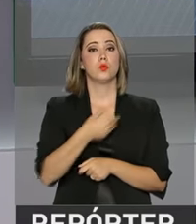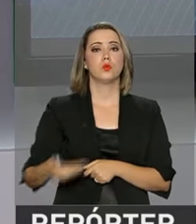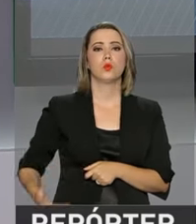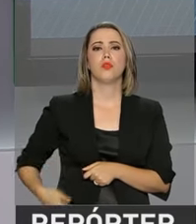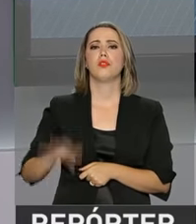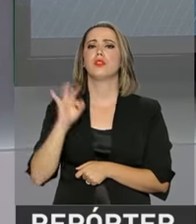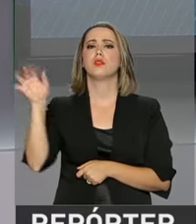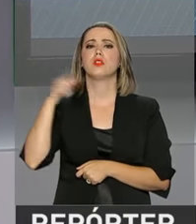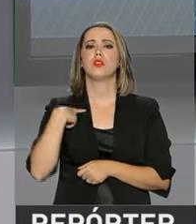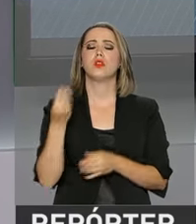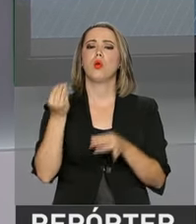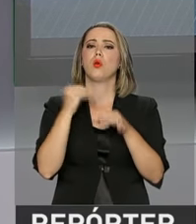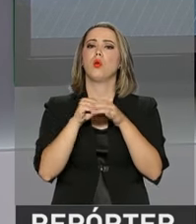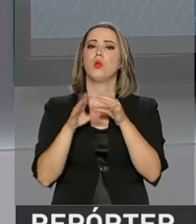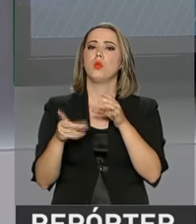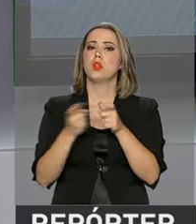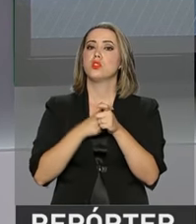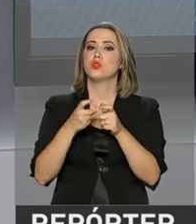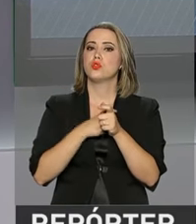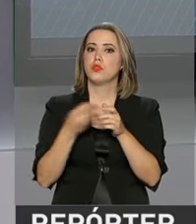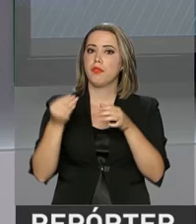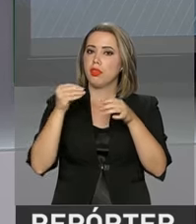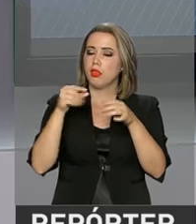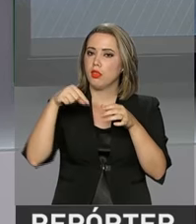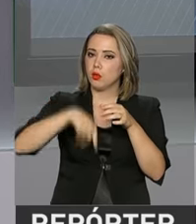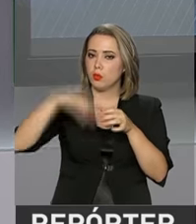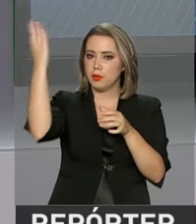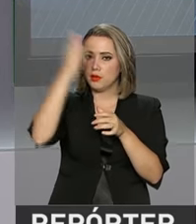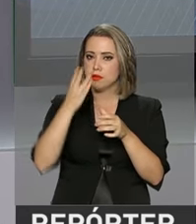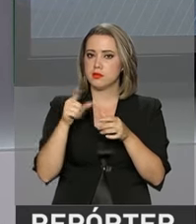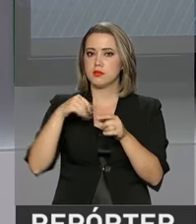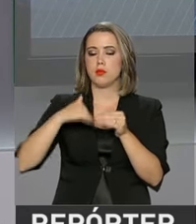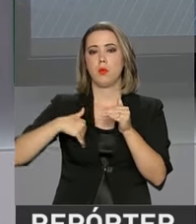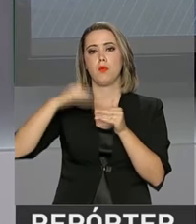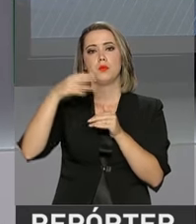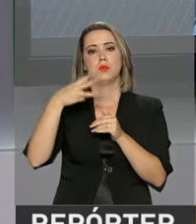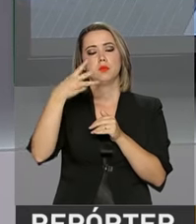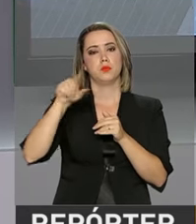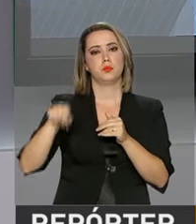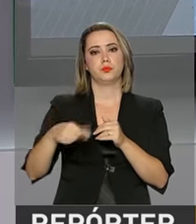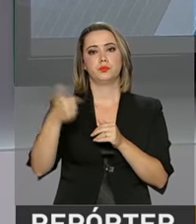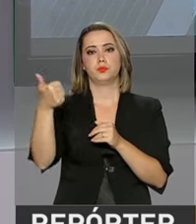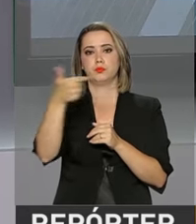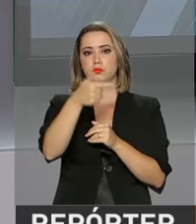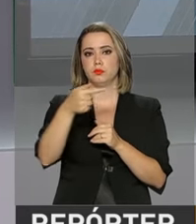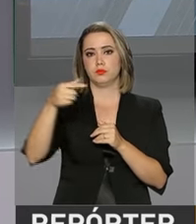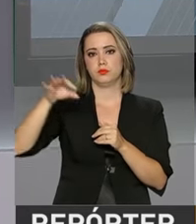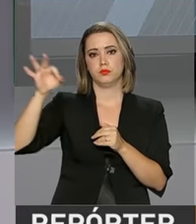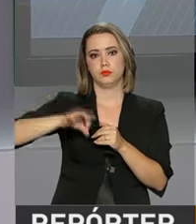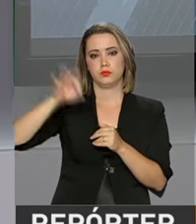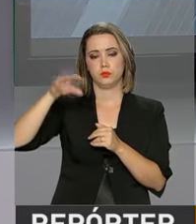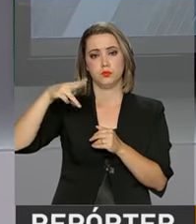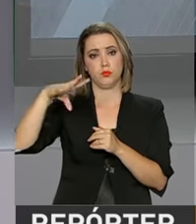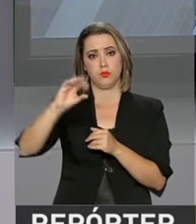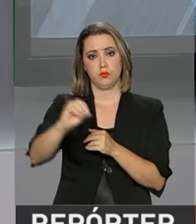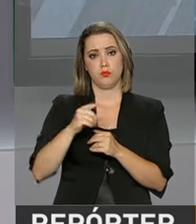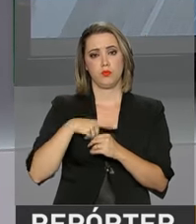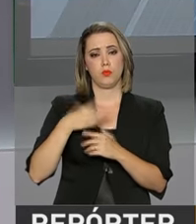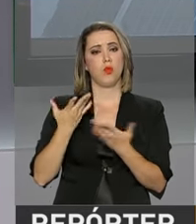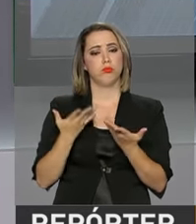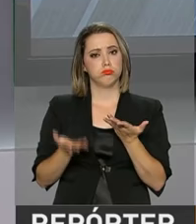que inclui o endividamento interno e externo do brasil aumentou 13,19 7% em março